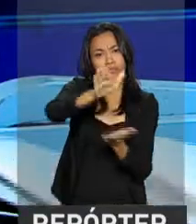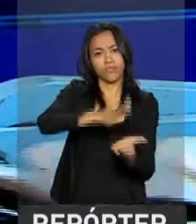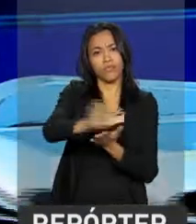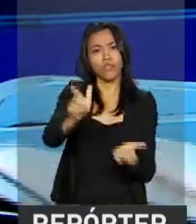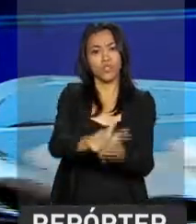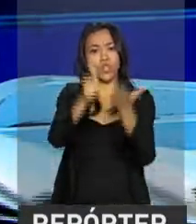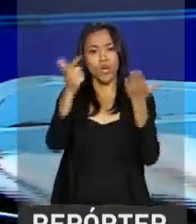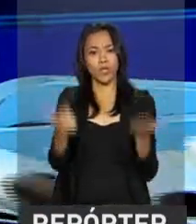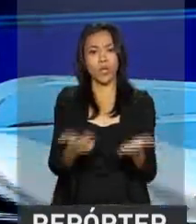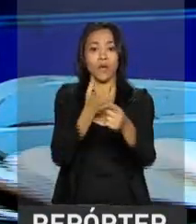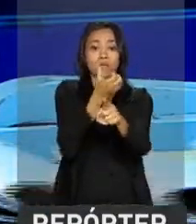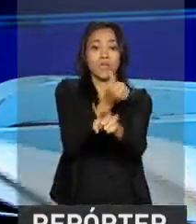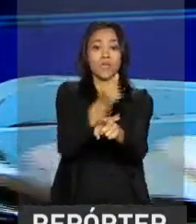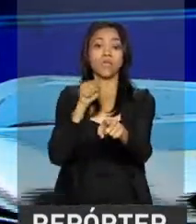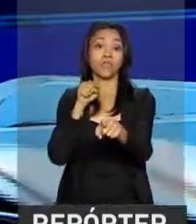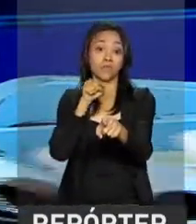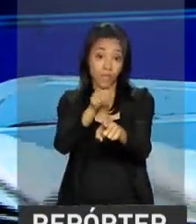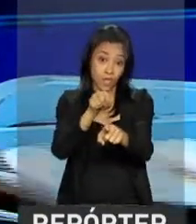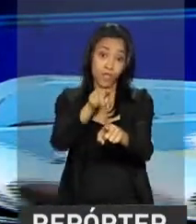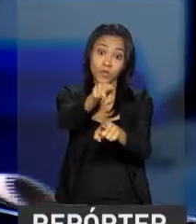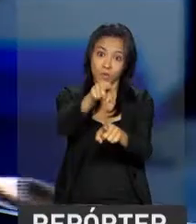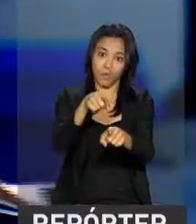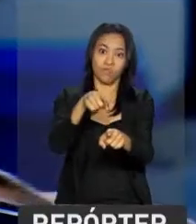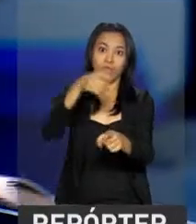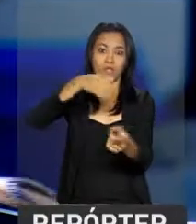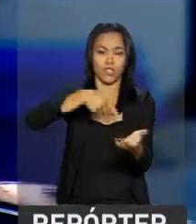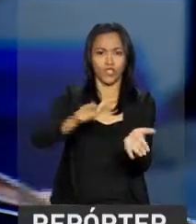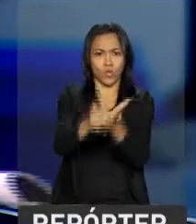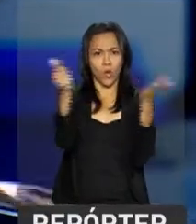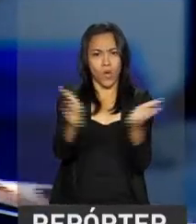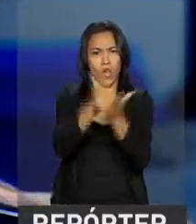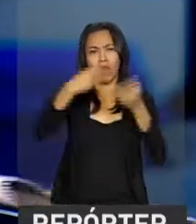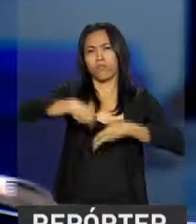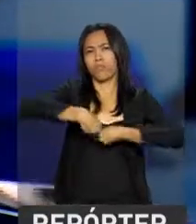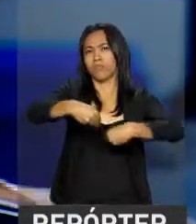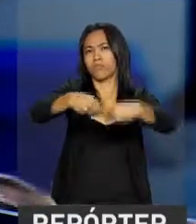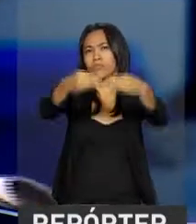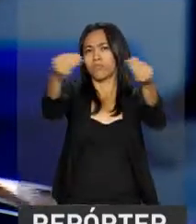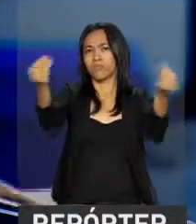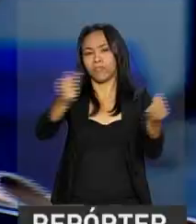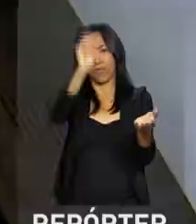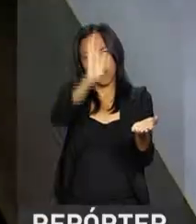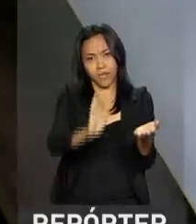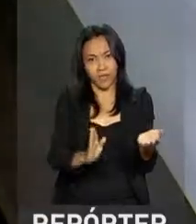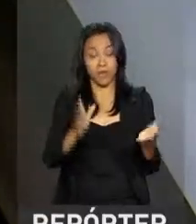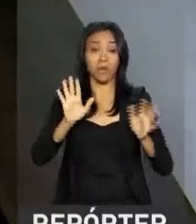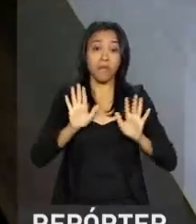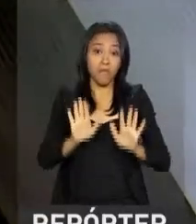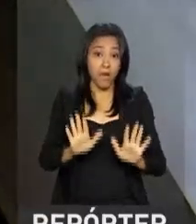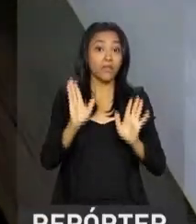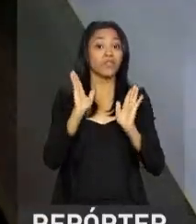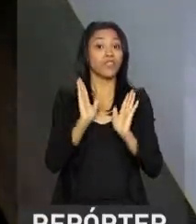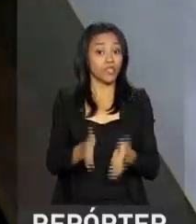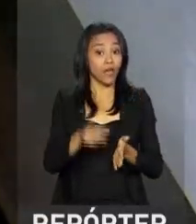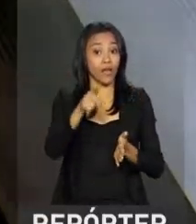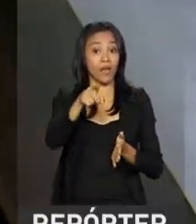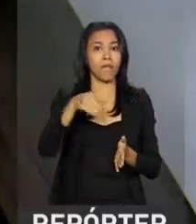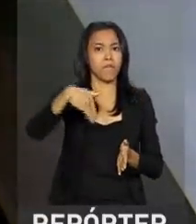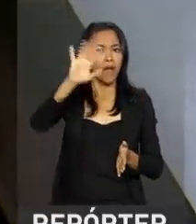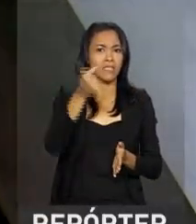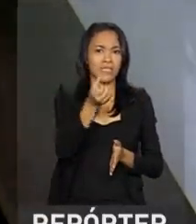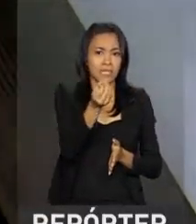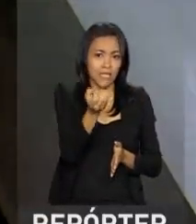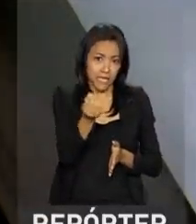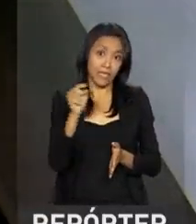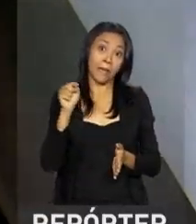seis mil exemplares do documento que é distribuído para todo o país mas já chegou a ser 60